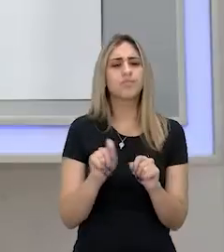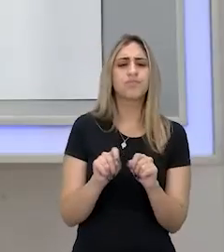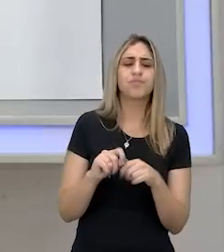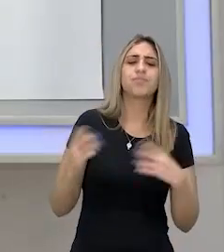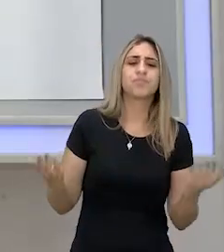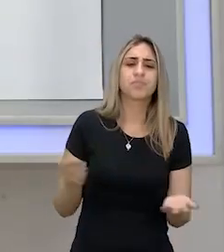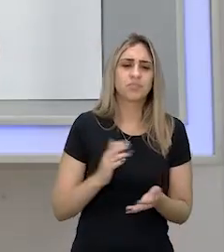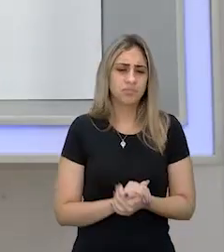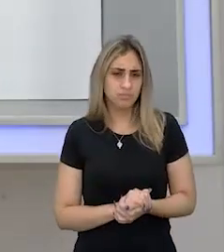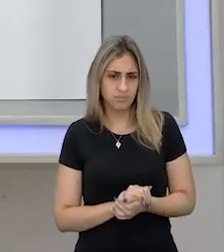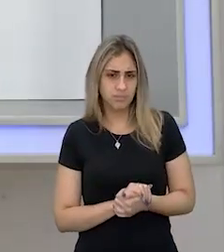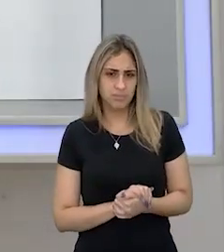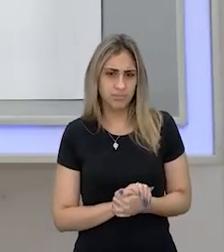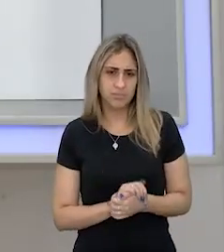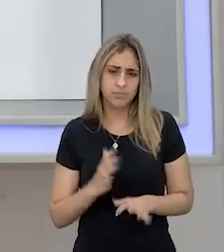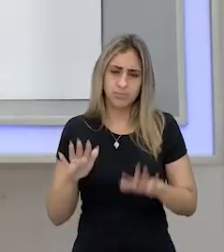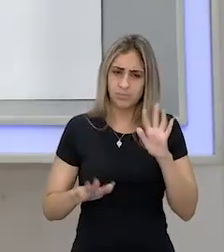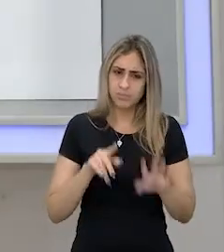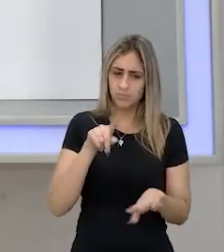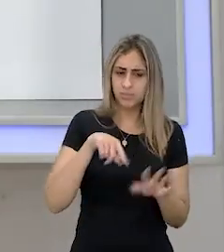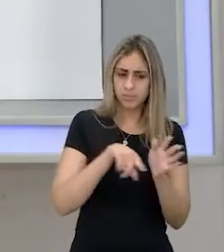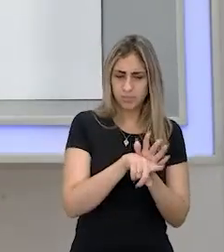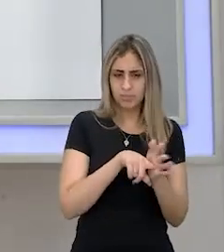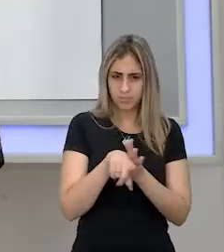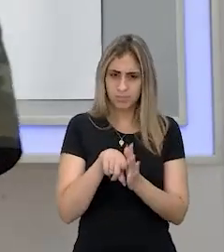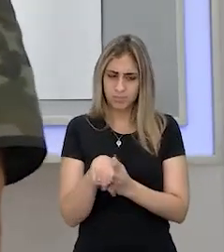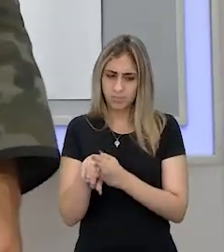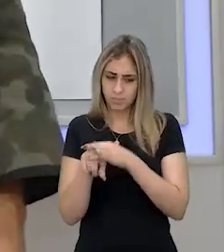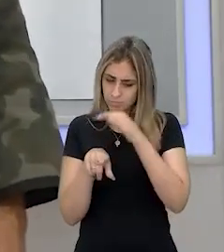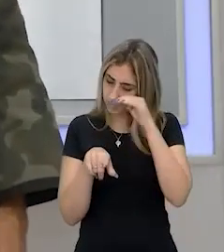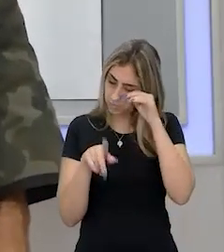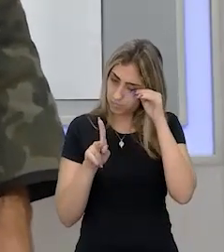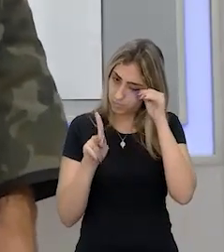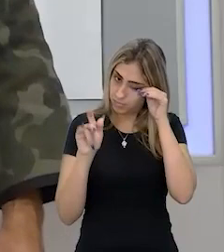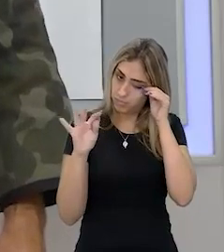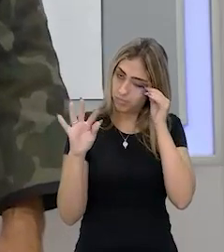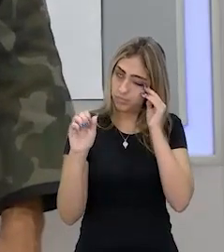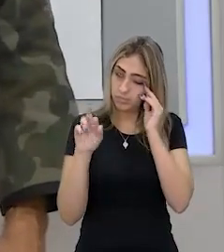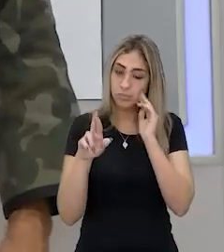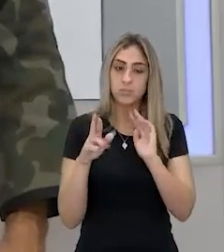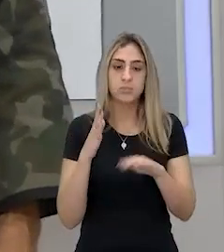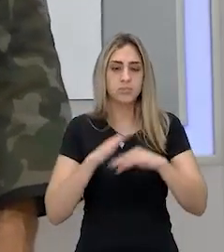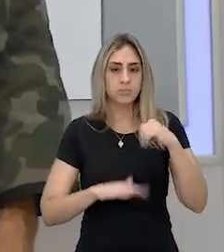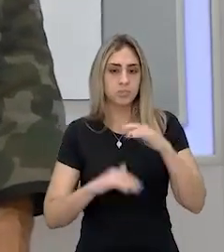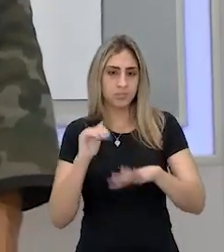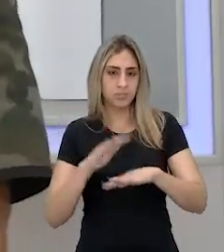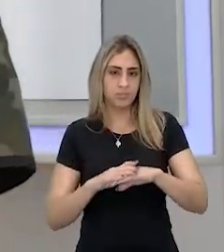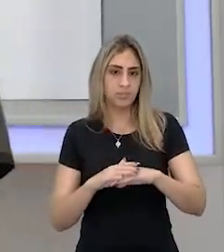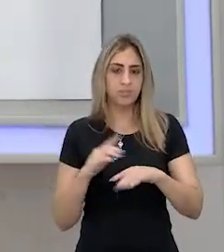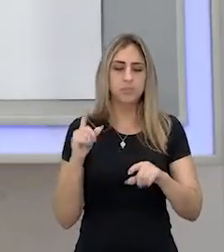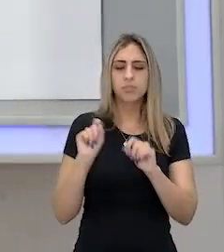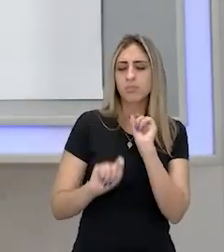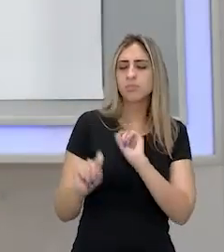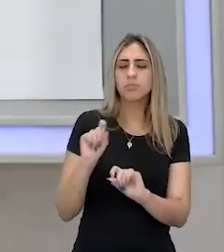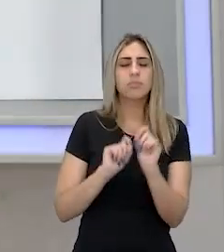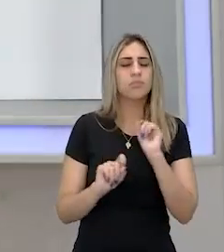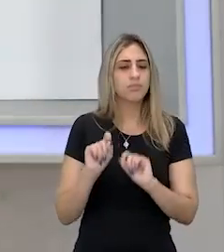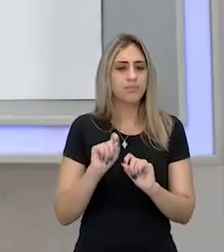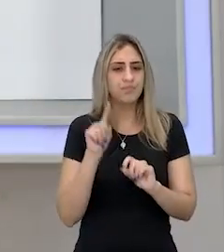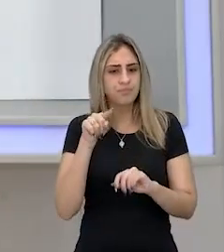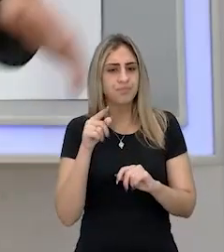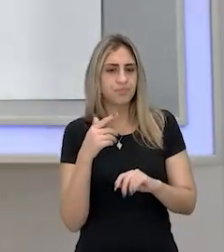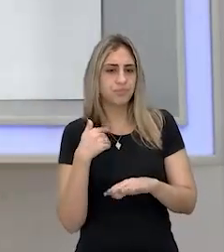né? Então, de repente, se vocês pesquisarem o kata prático, Aí você vai ver para que, que serve